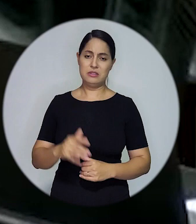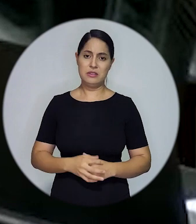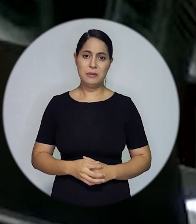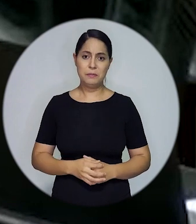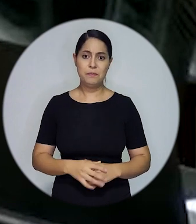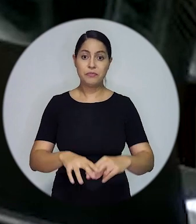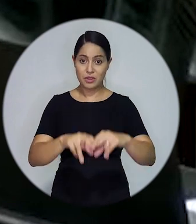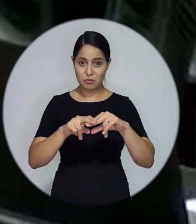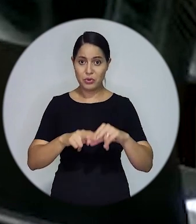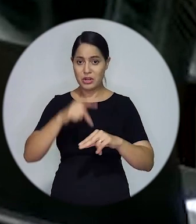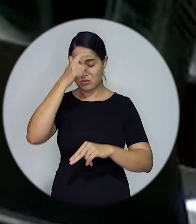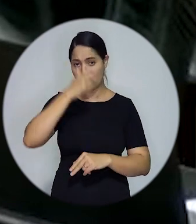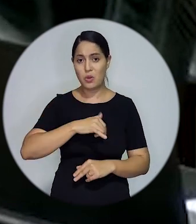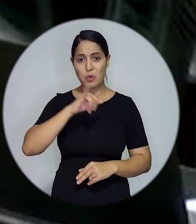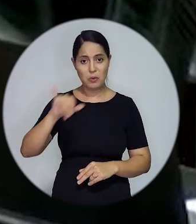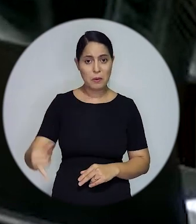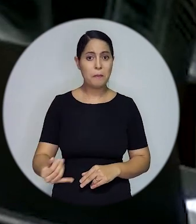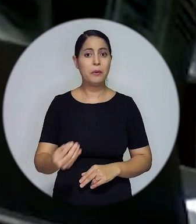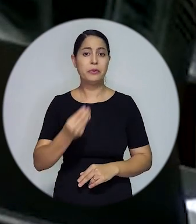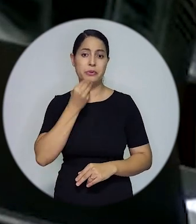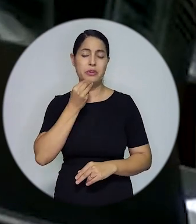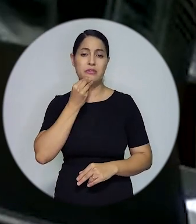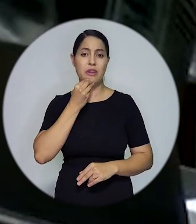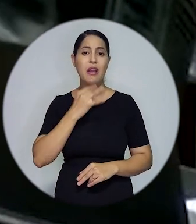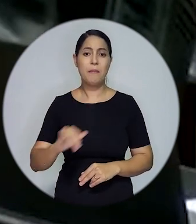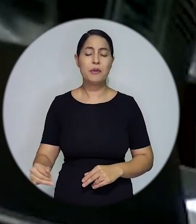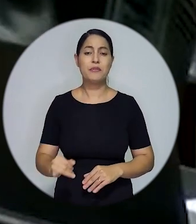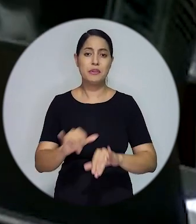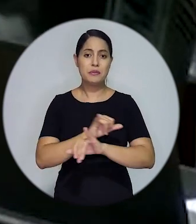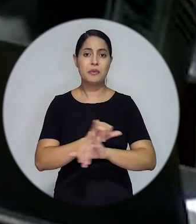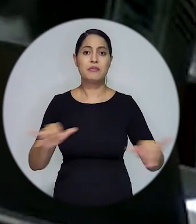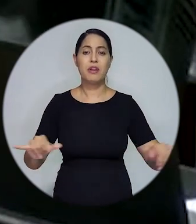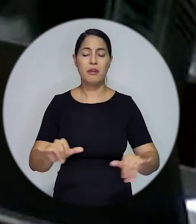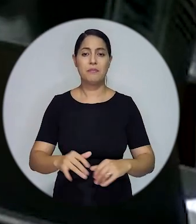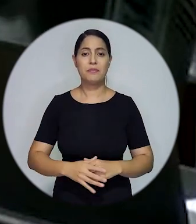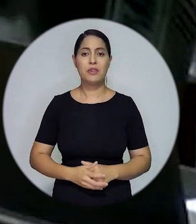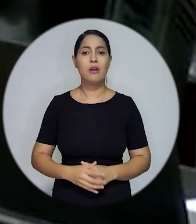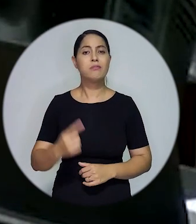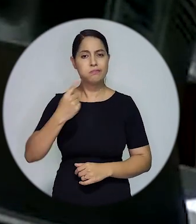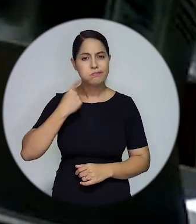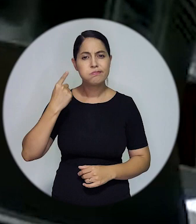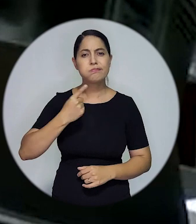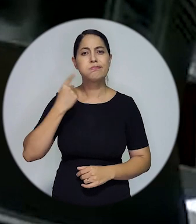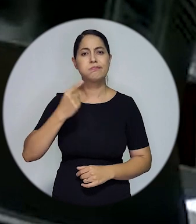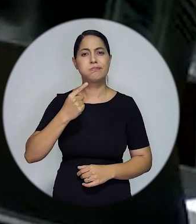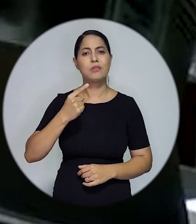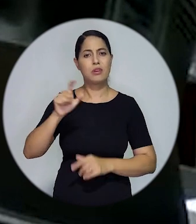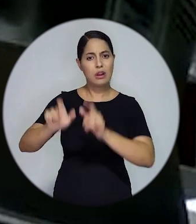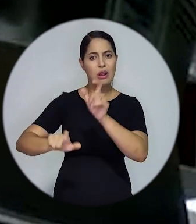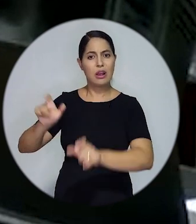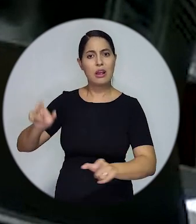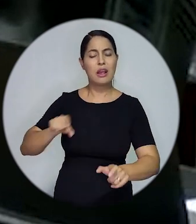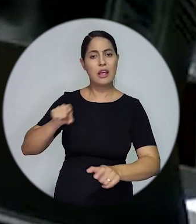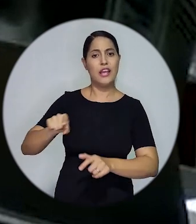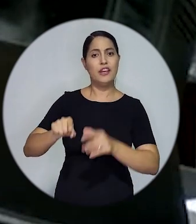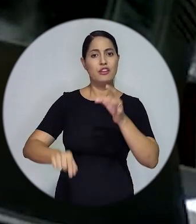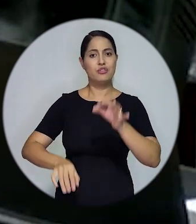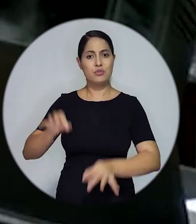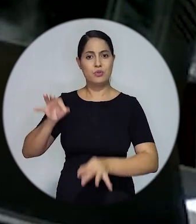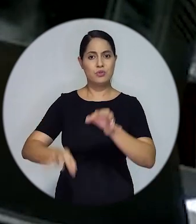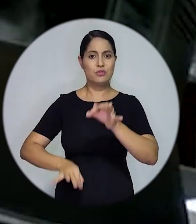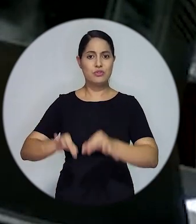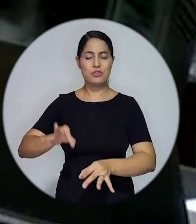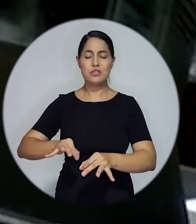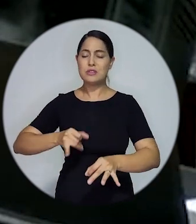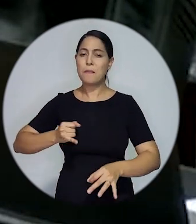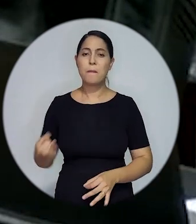dessa natureza. Aproveito a oportunidade para reafirmar que o advogado é indispensável à administração